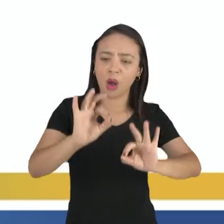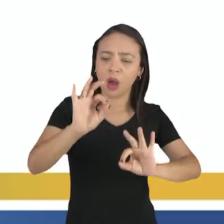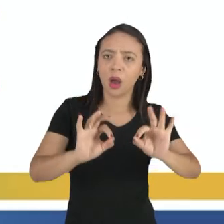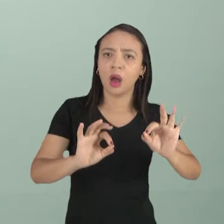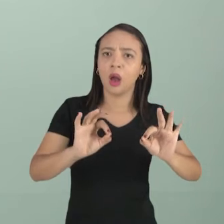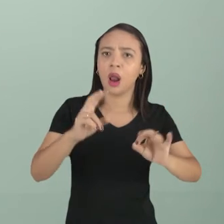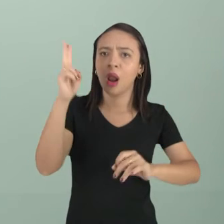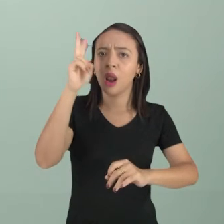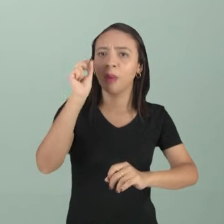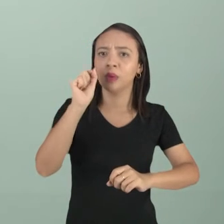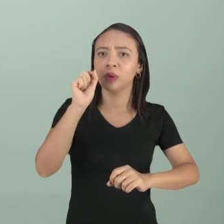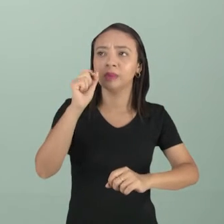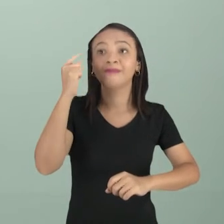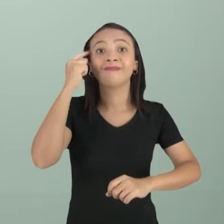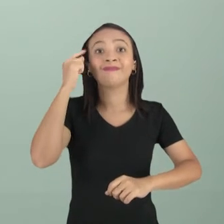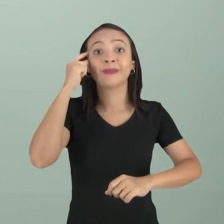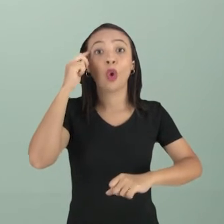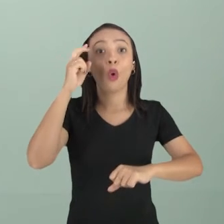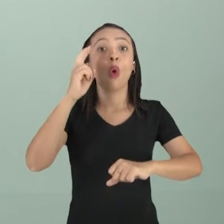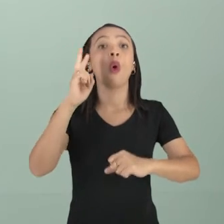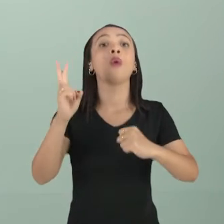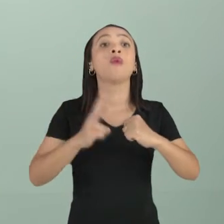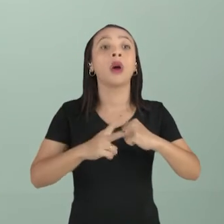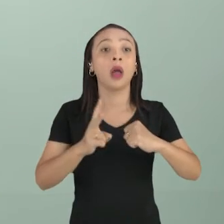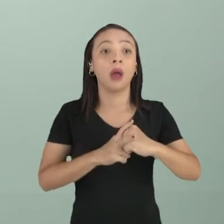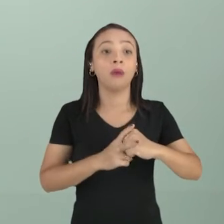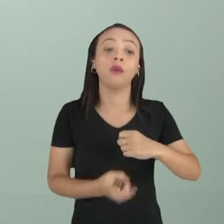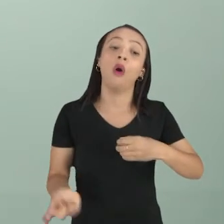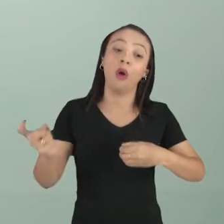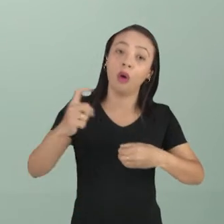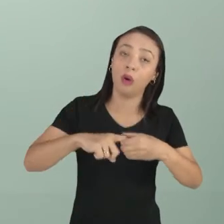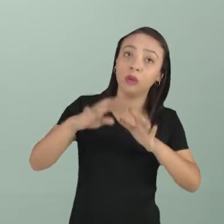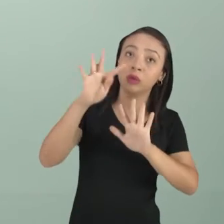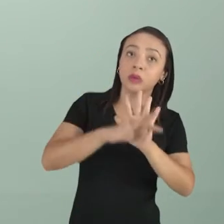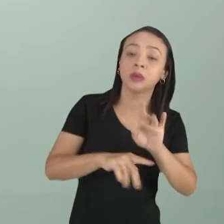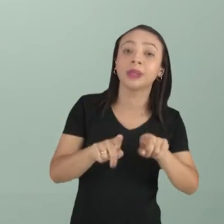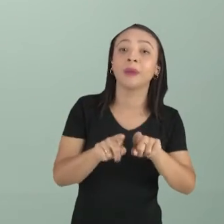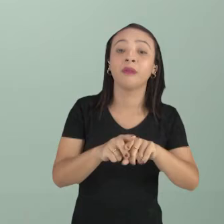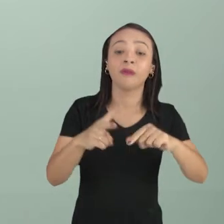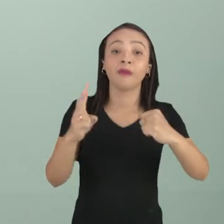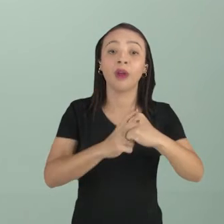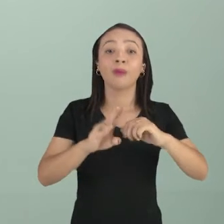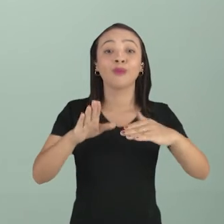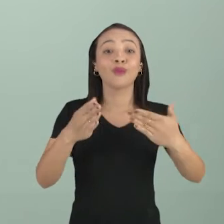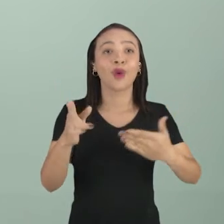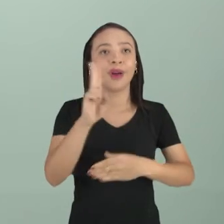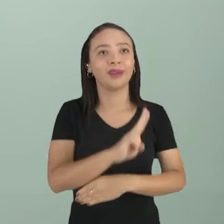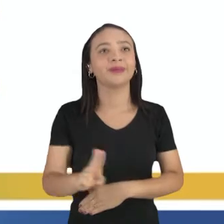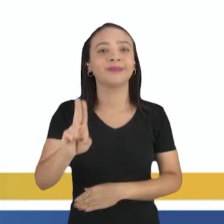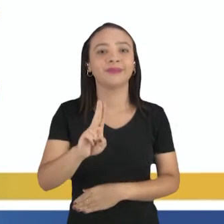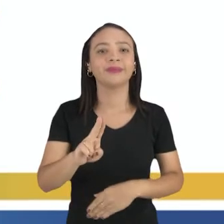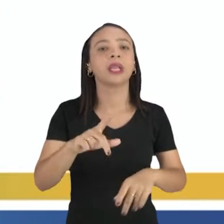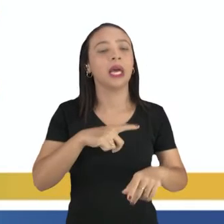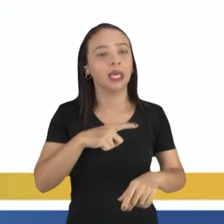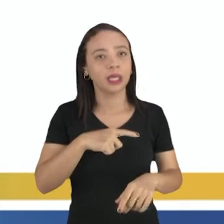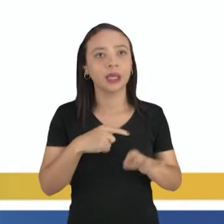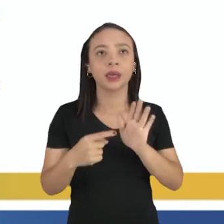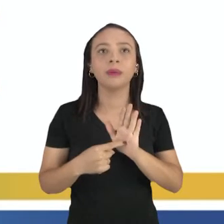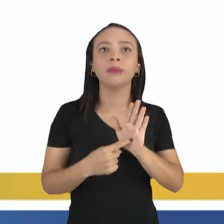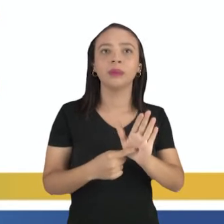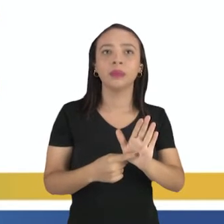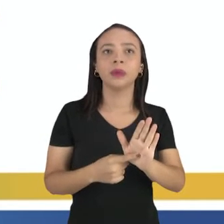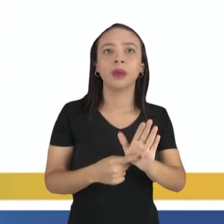nos verbos. Aí você retoma o texto, vê quais os verbos estão sendo utilizados. E aí nós já temos uma alternativa que vai dizer,